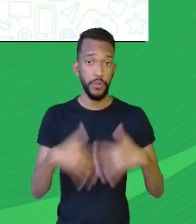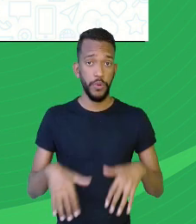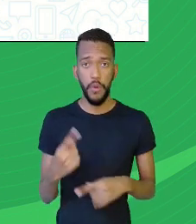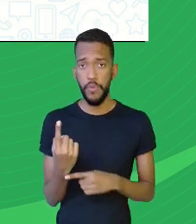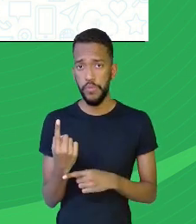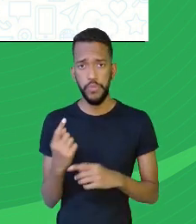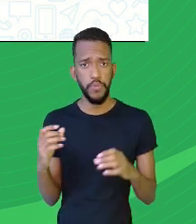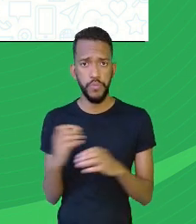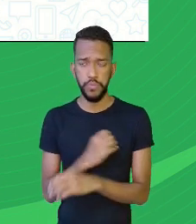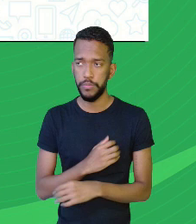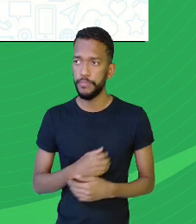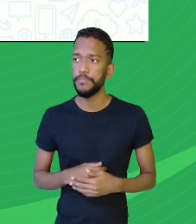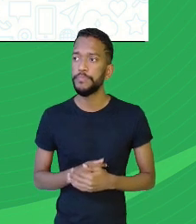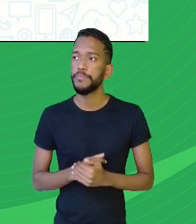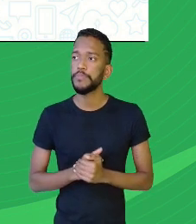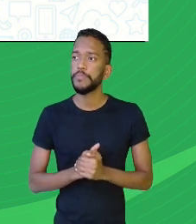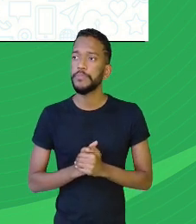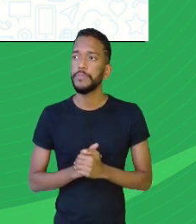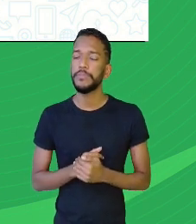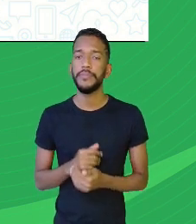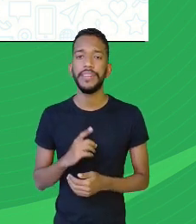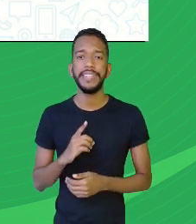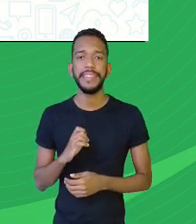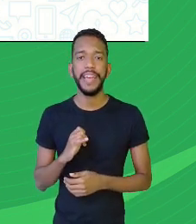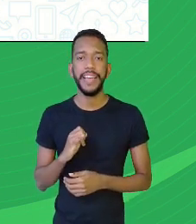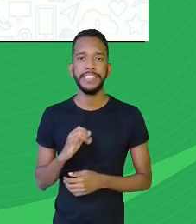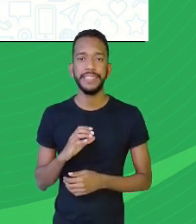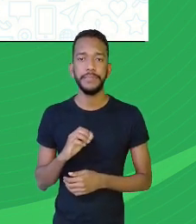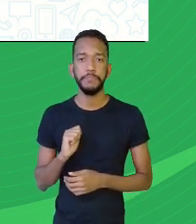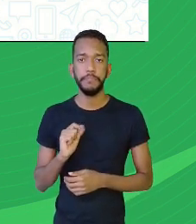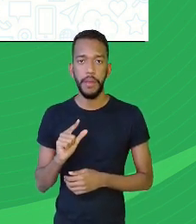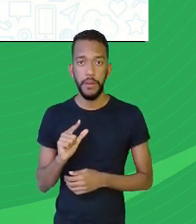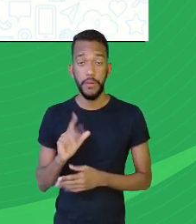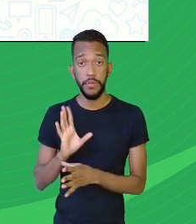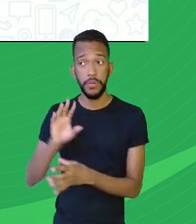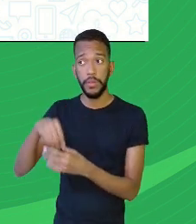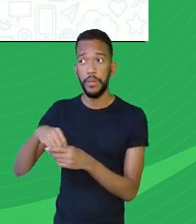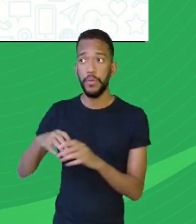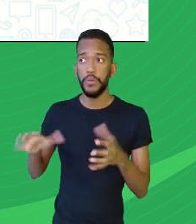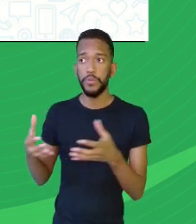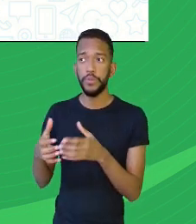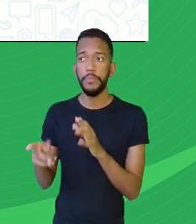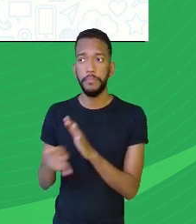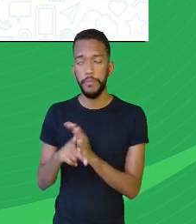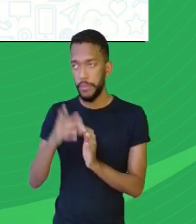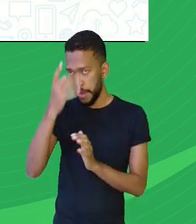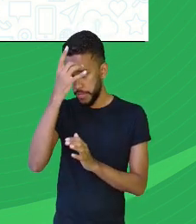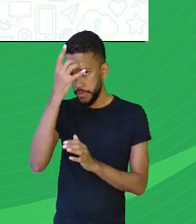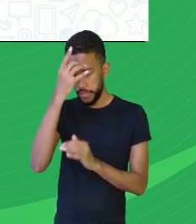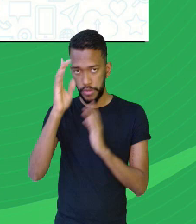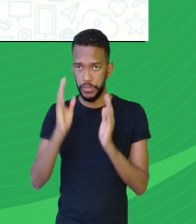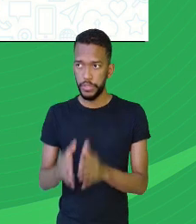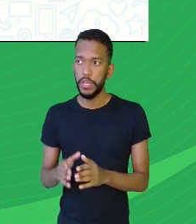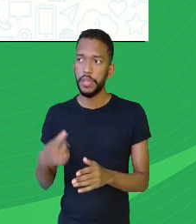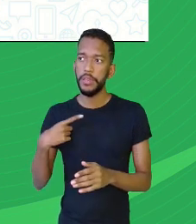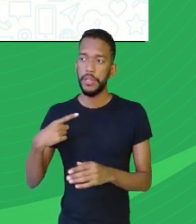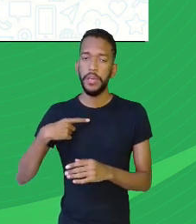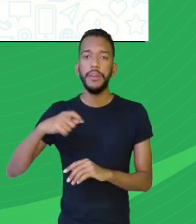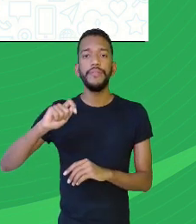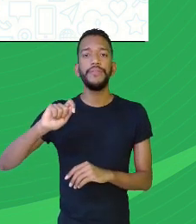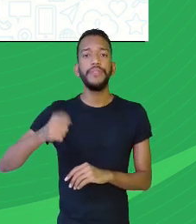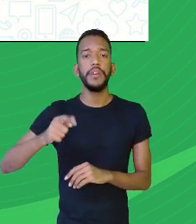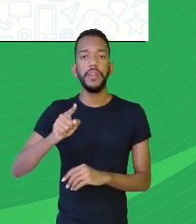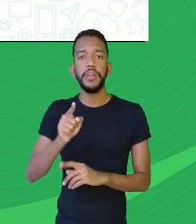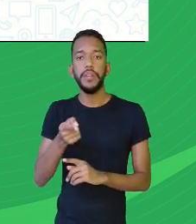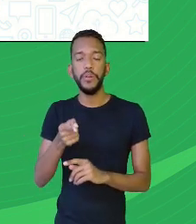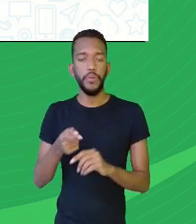lá! Os decimais fazem parte do conjunto de números racionais e são escritos com uma